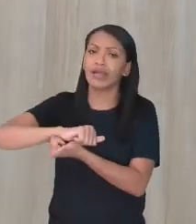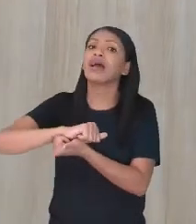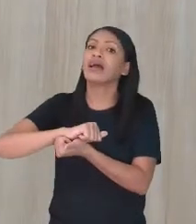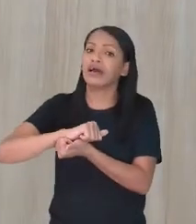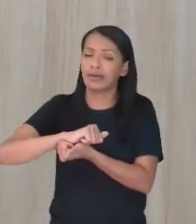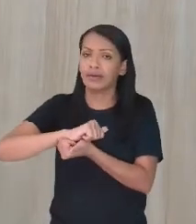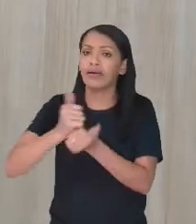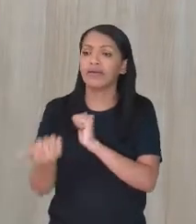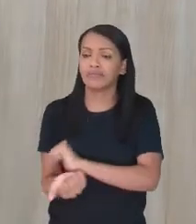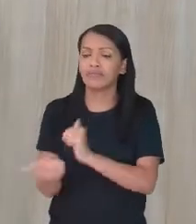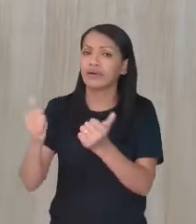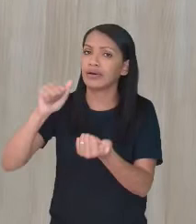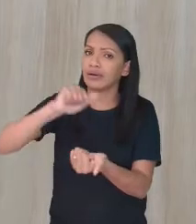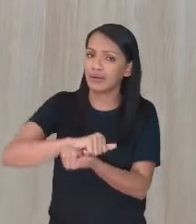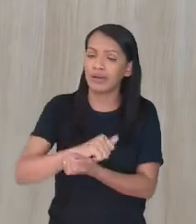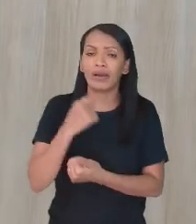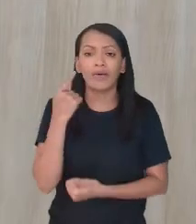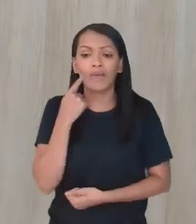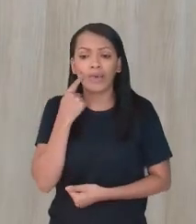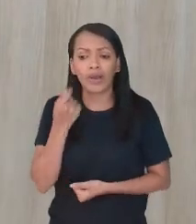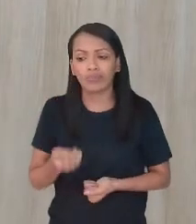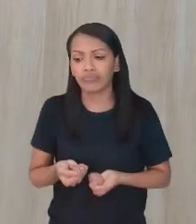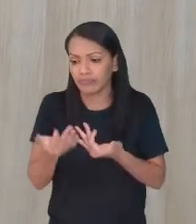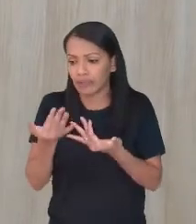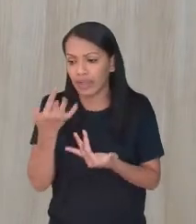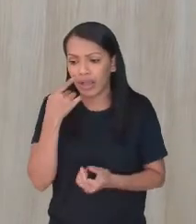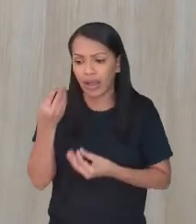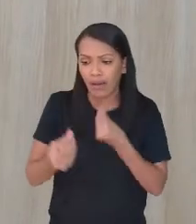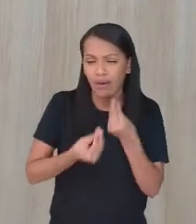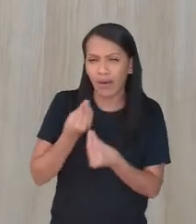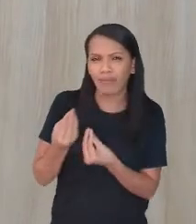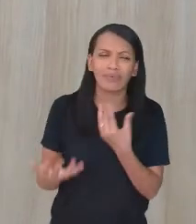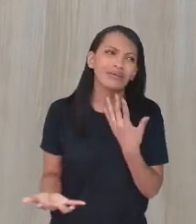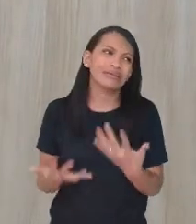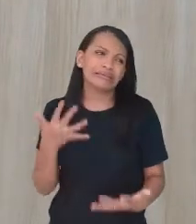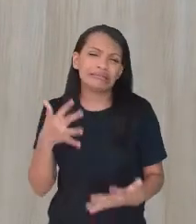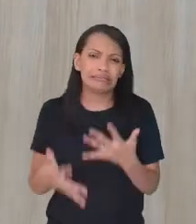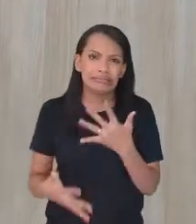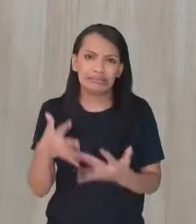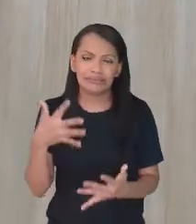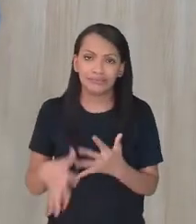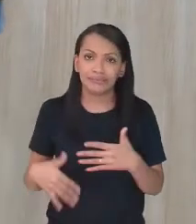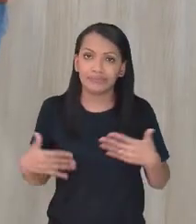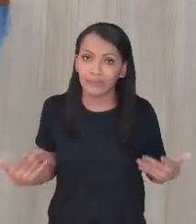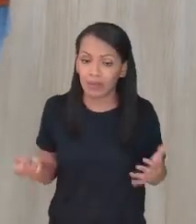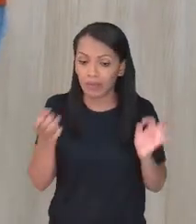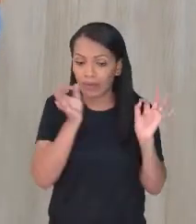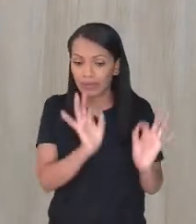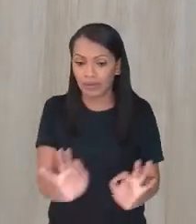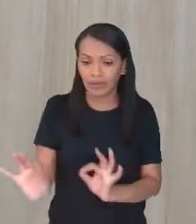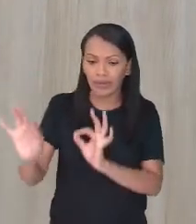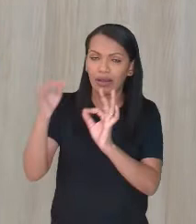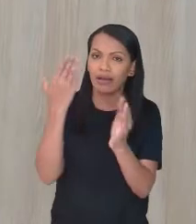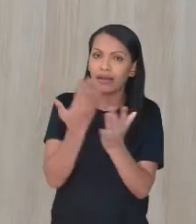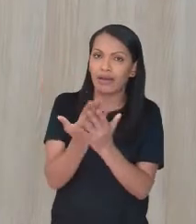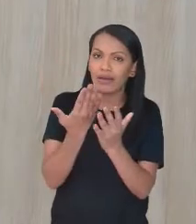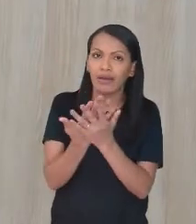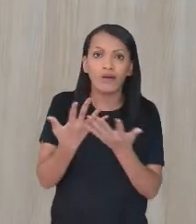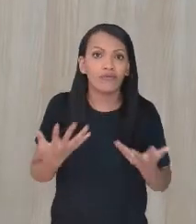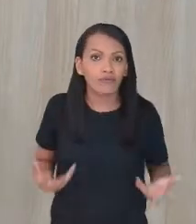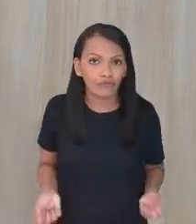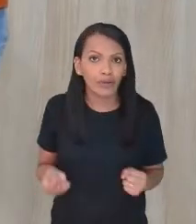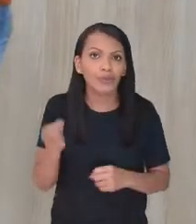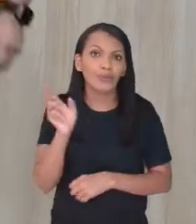dado em uma expressão, ele se complica um pouco. Então, acompanhe essa aula aí, que a gente vai utilizar